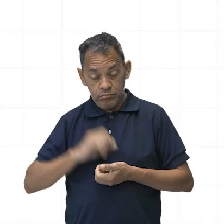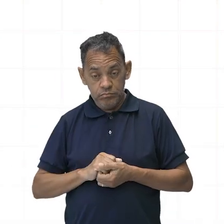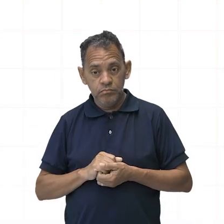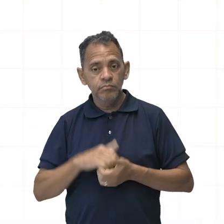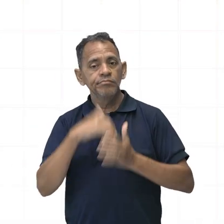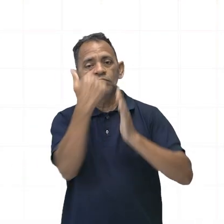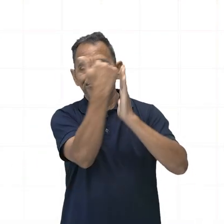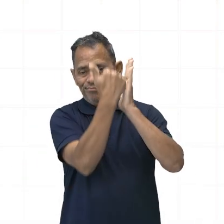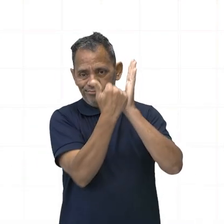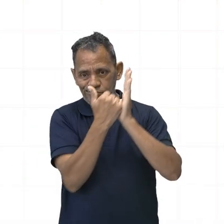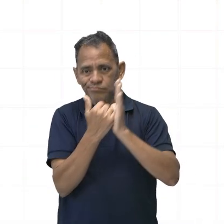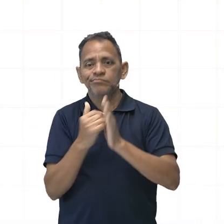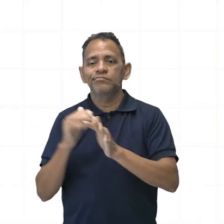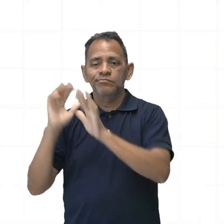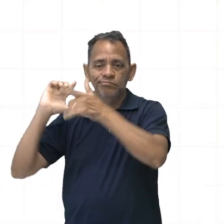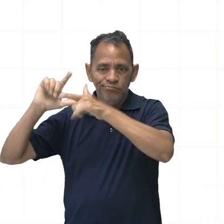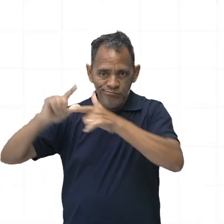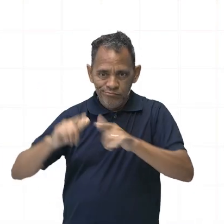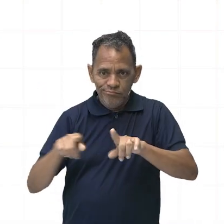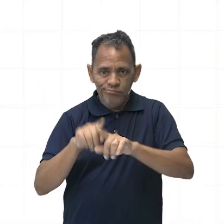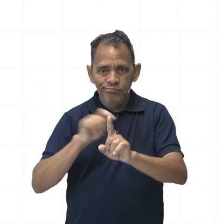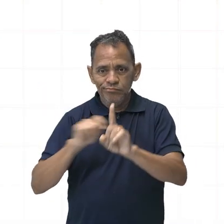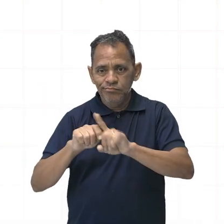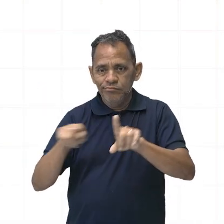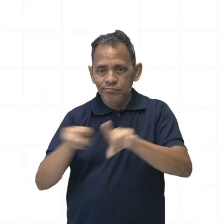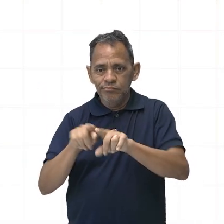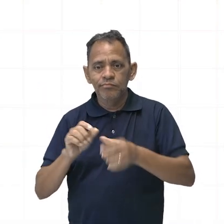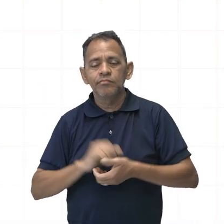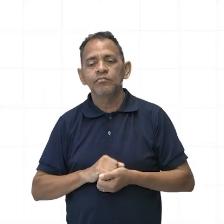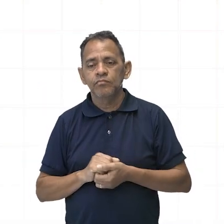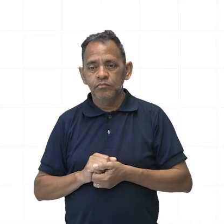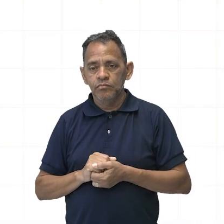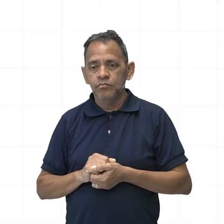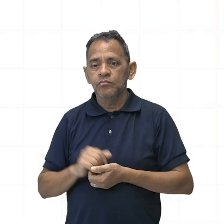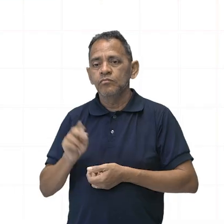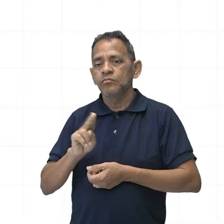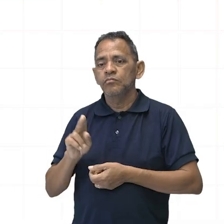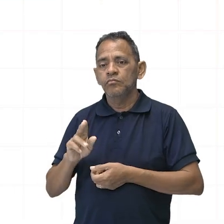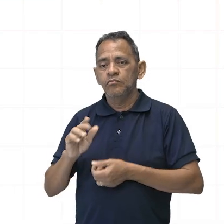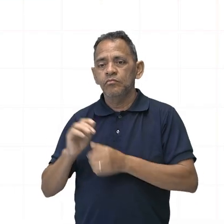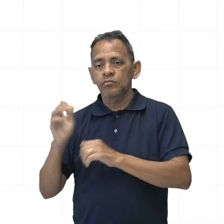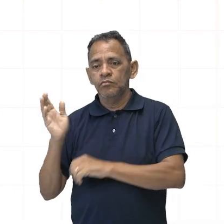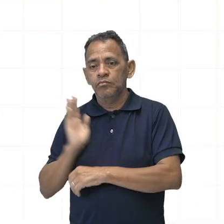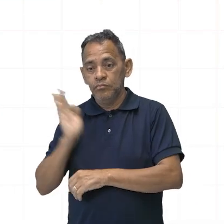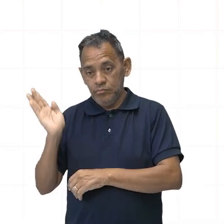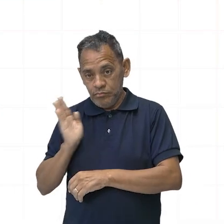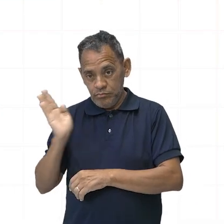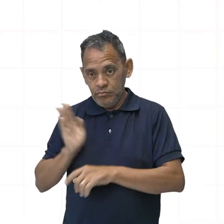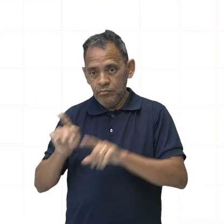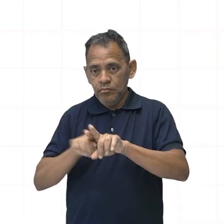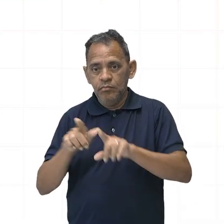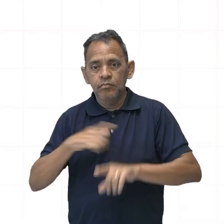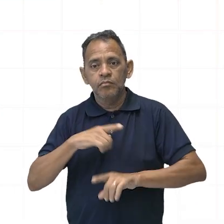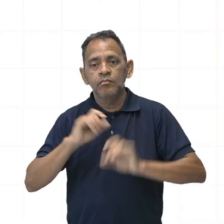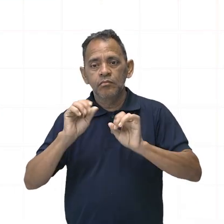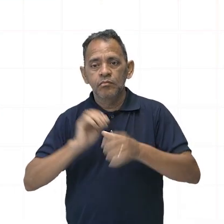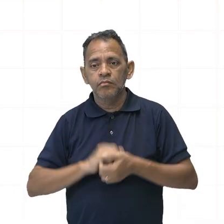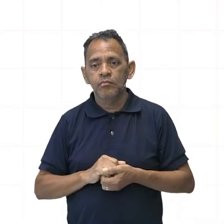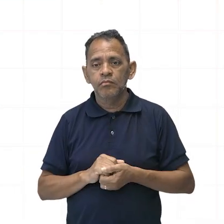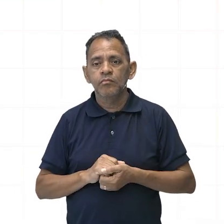que também são conhecidos como burgueses. Eles vão deter o quê?